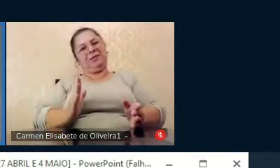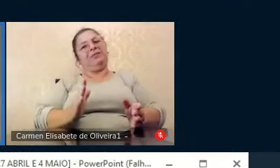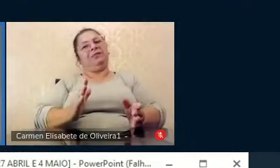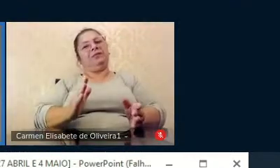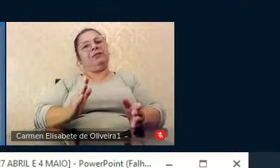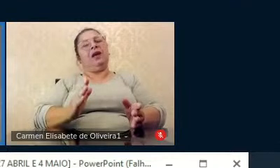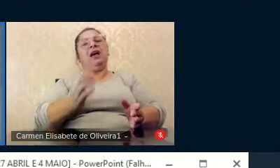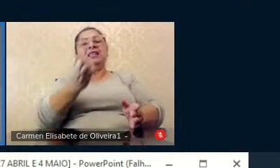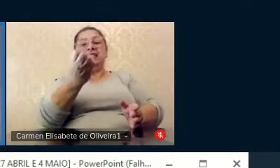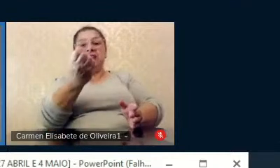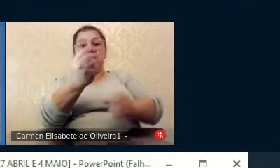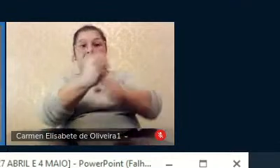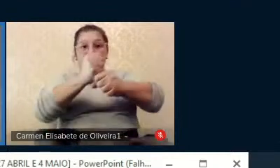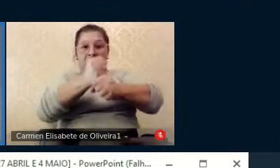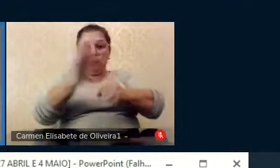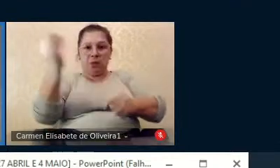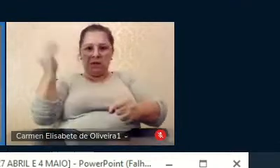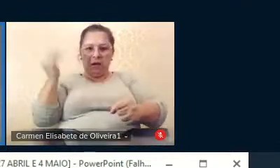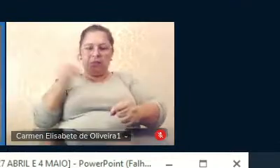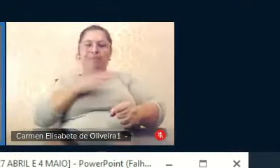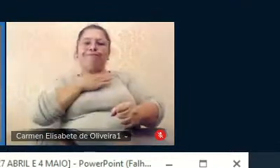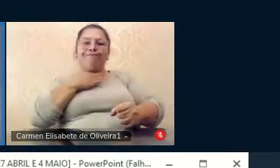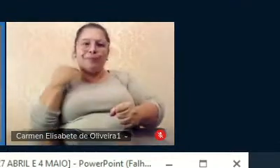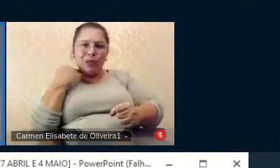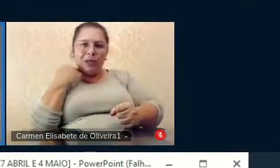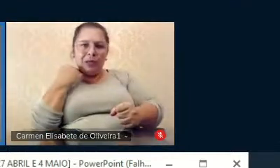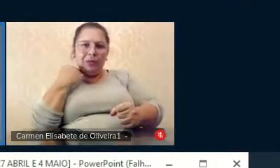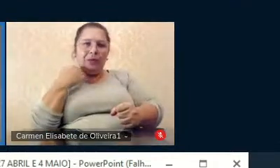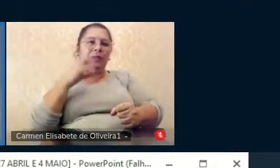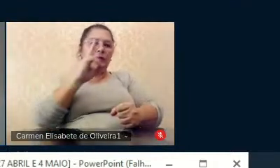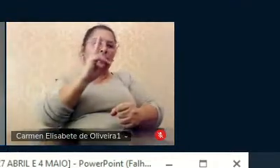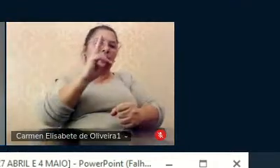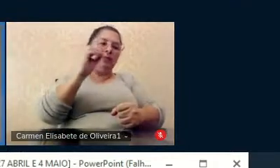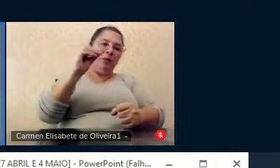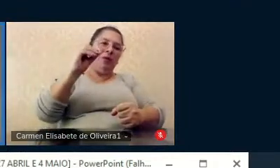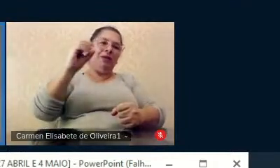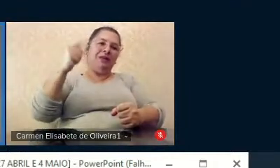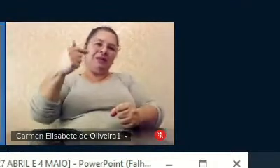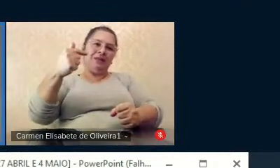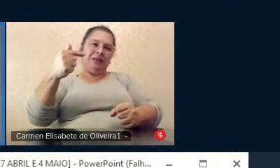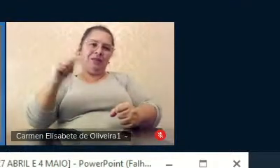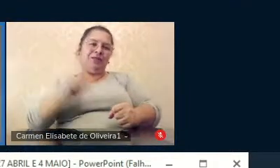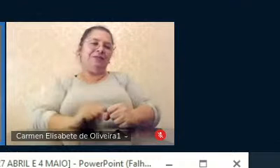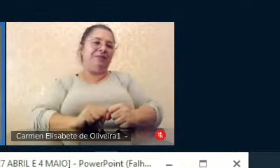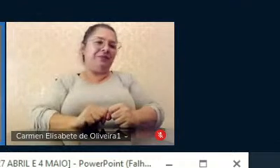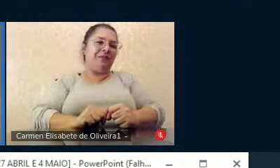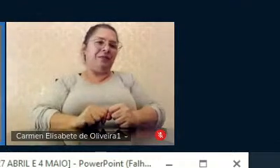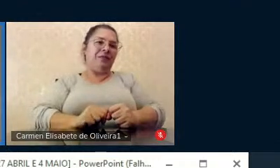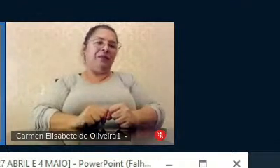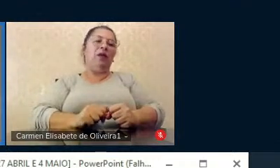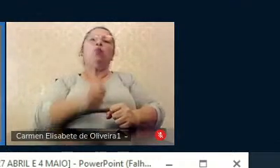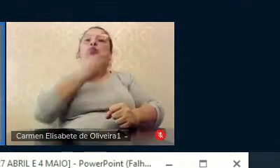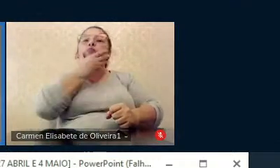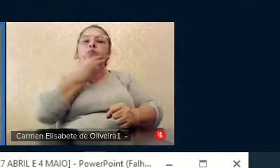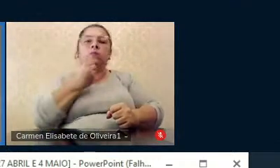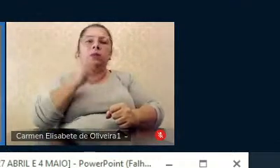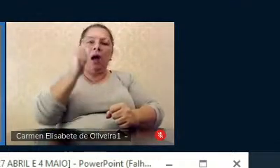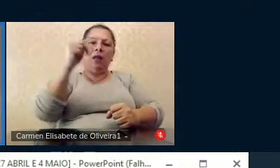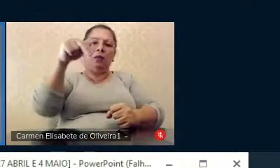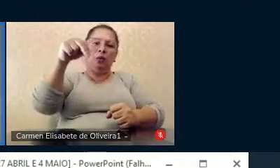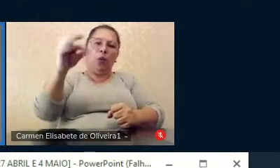6 anos, né? Ele faleceu em 12 de maio de 2017. Antônio Cândido,